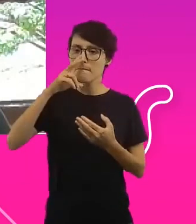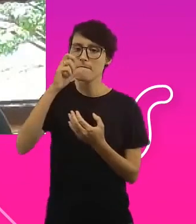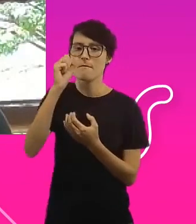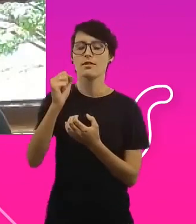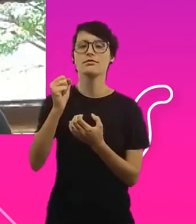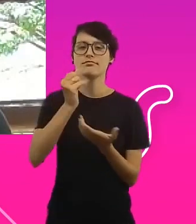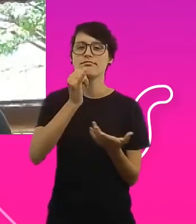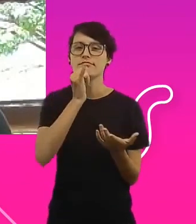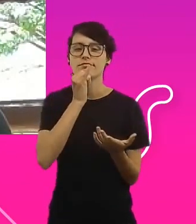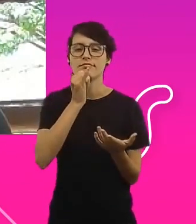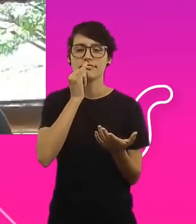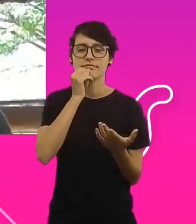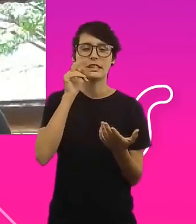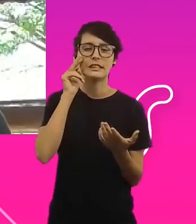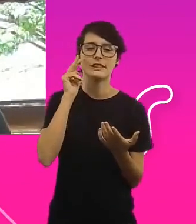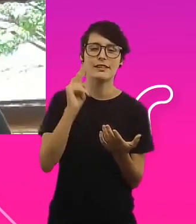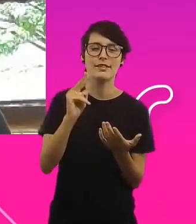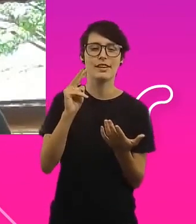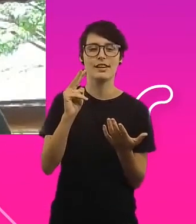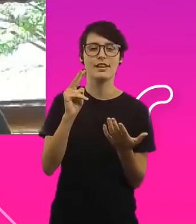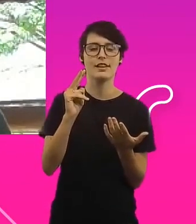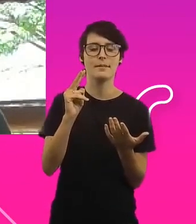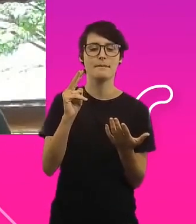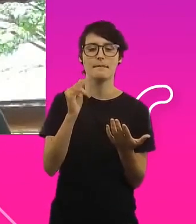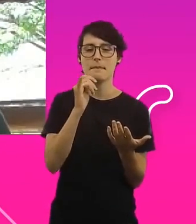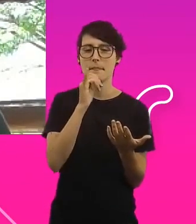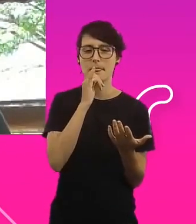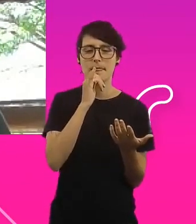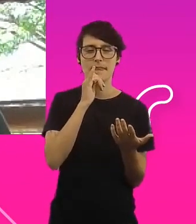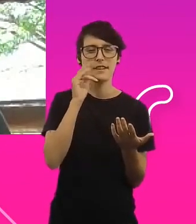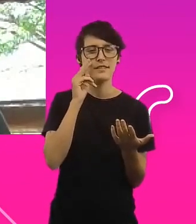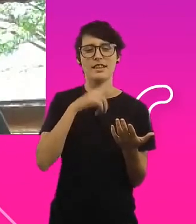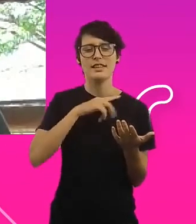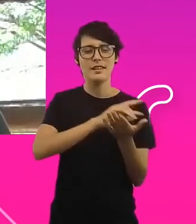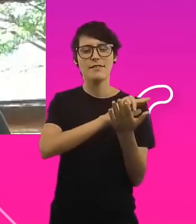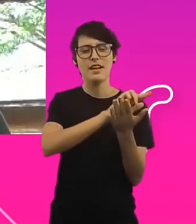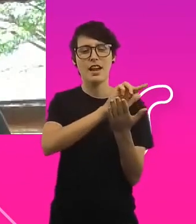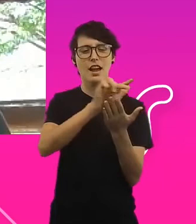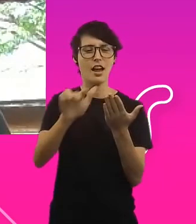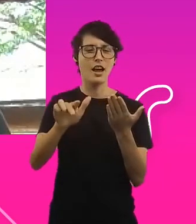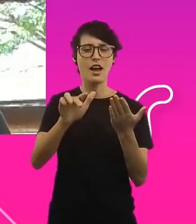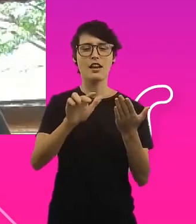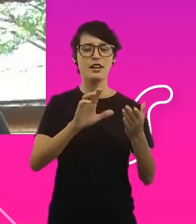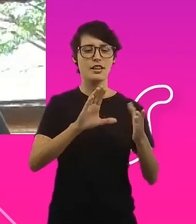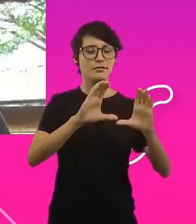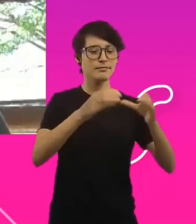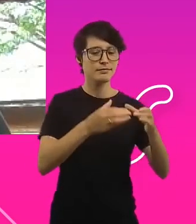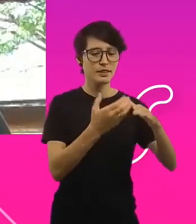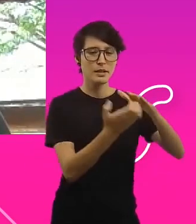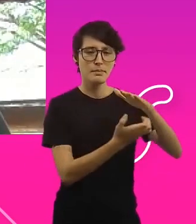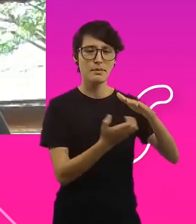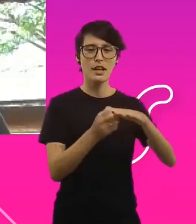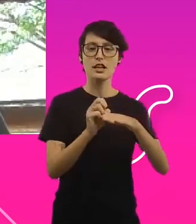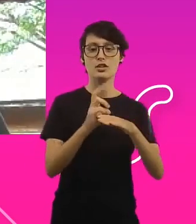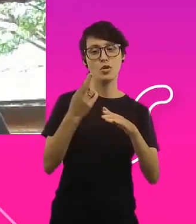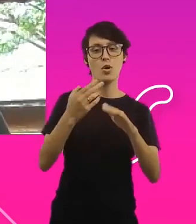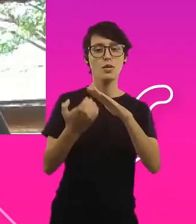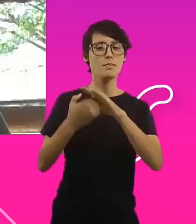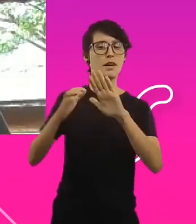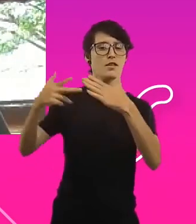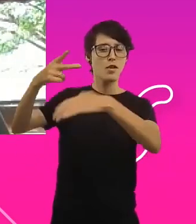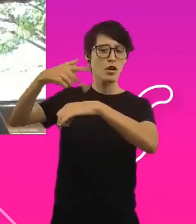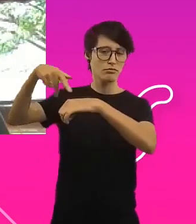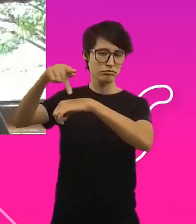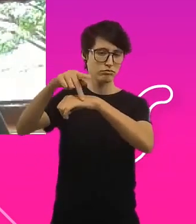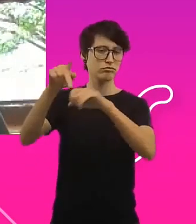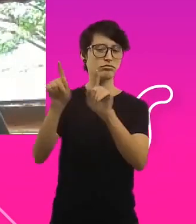olha, né, enfim, para várias organizações, inclusive internacionais, né, que tem